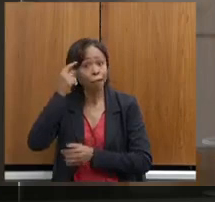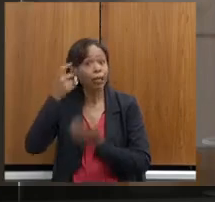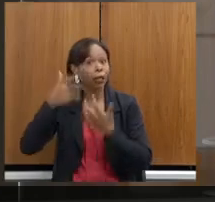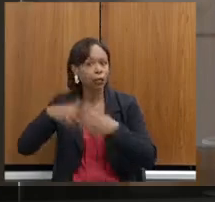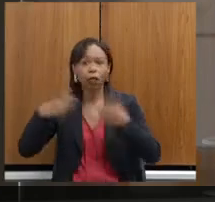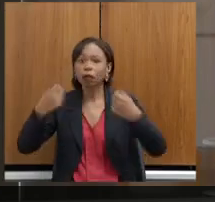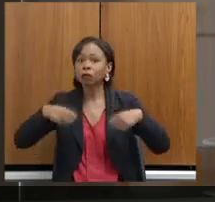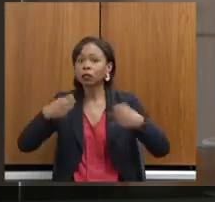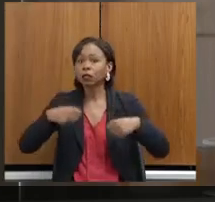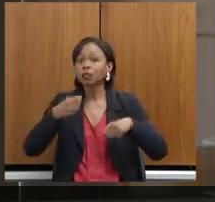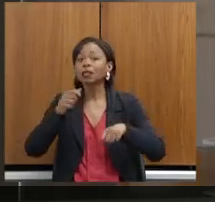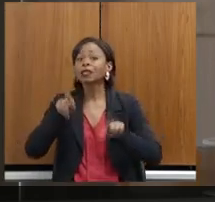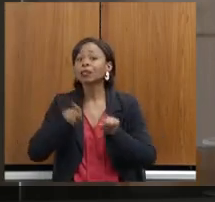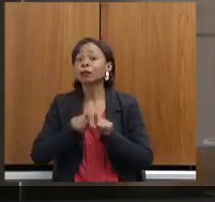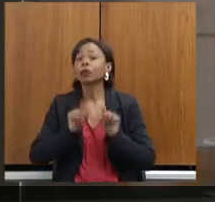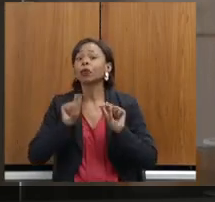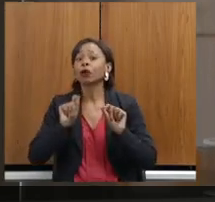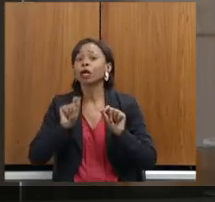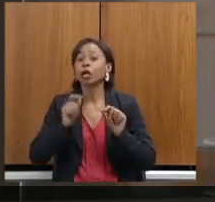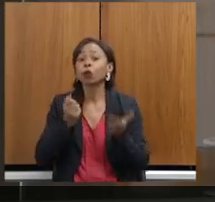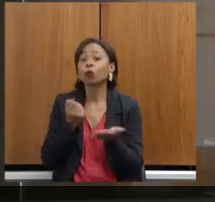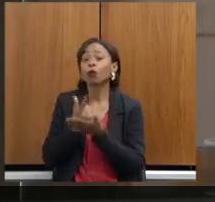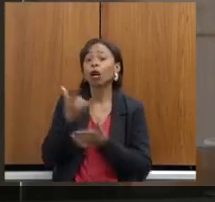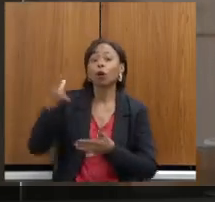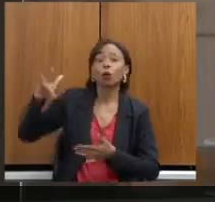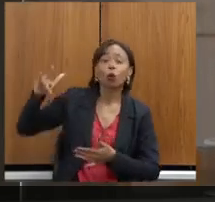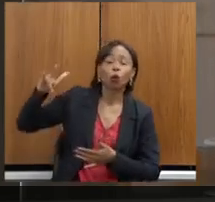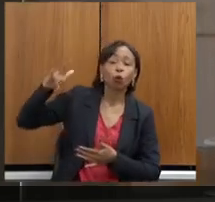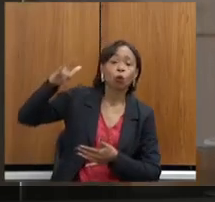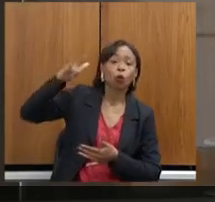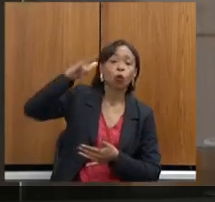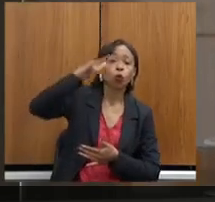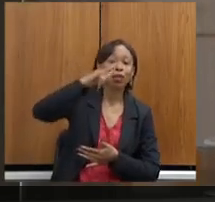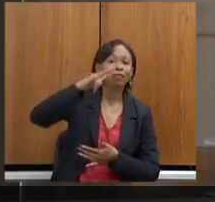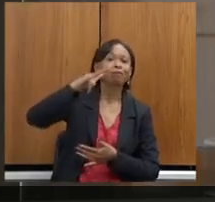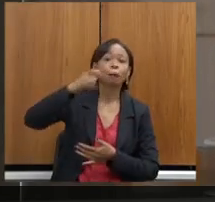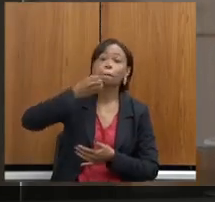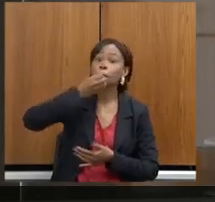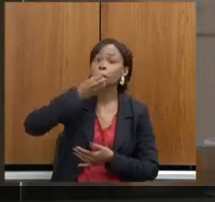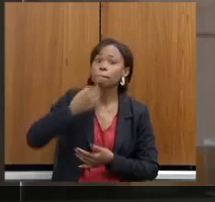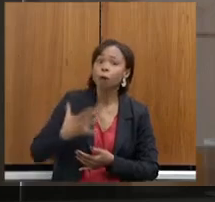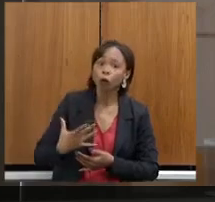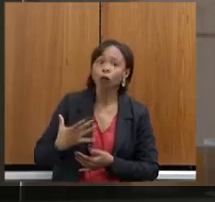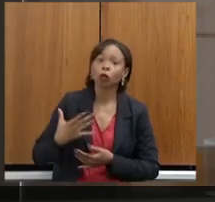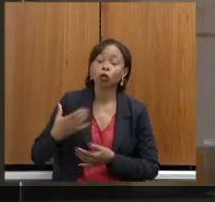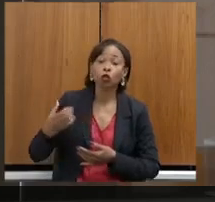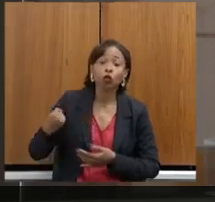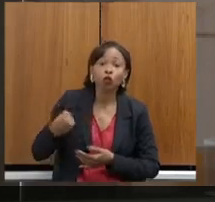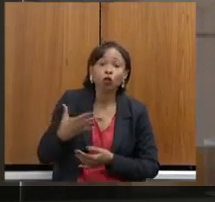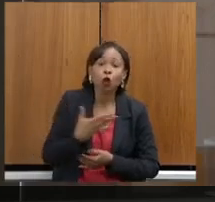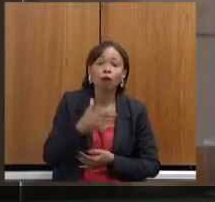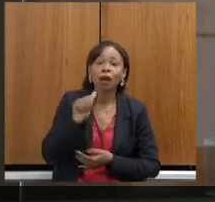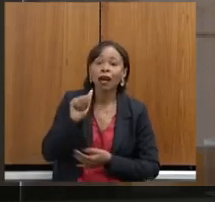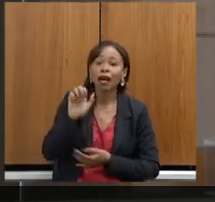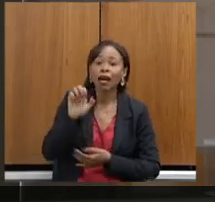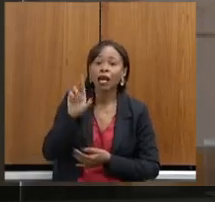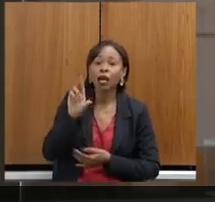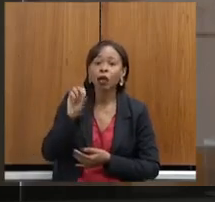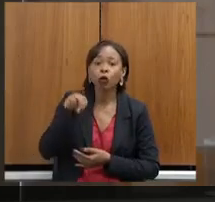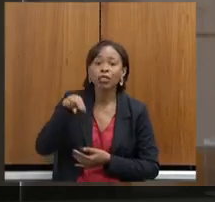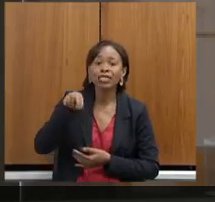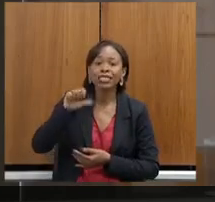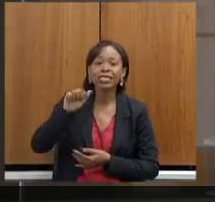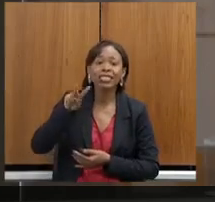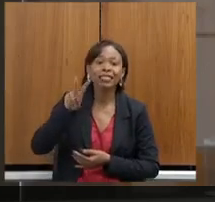precisamos muito também da aquisição de uma aeronave uma aeronave boa uma aeronave nova né que possa